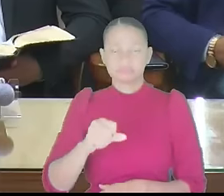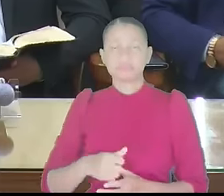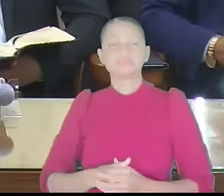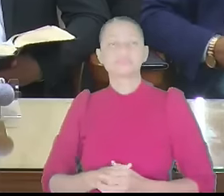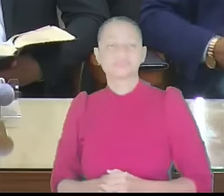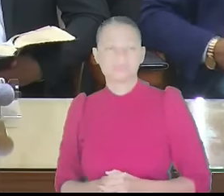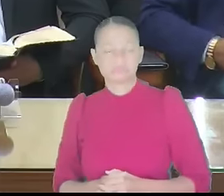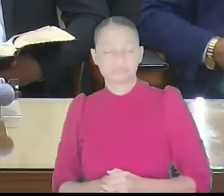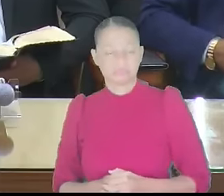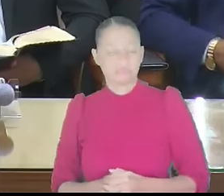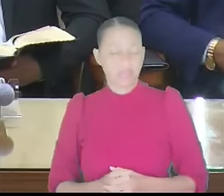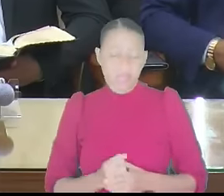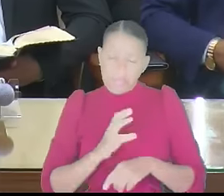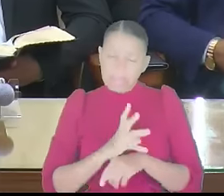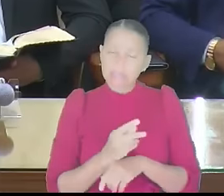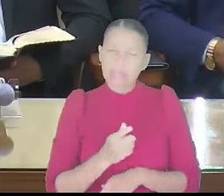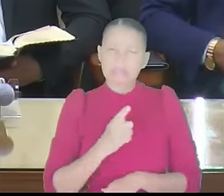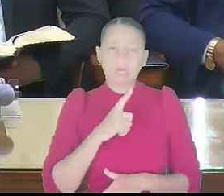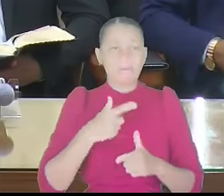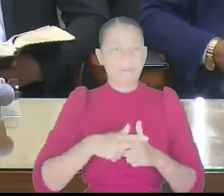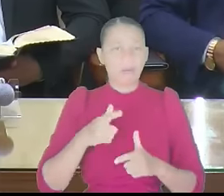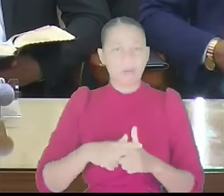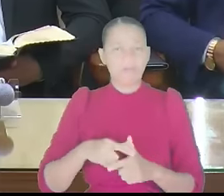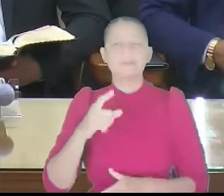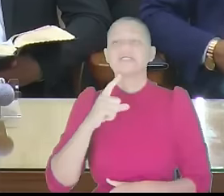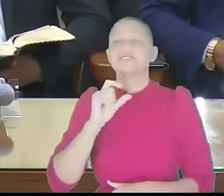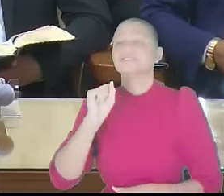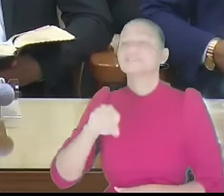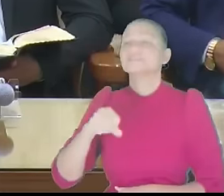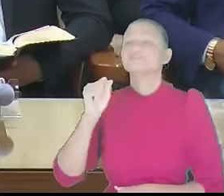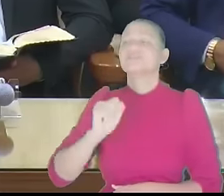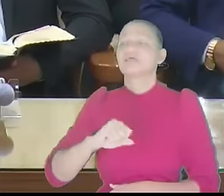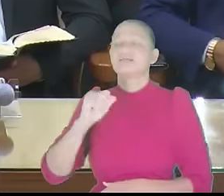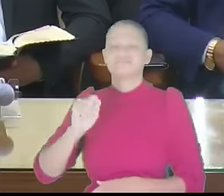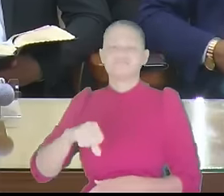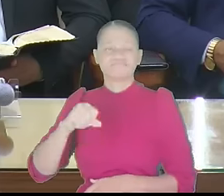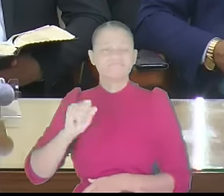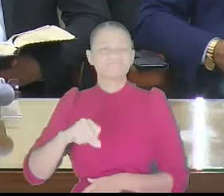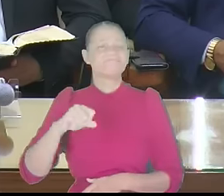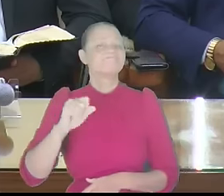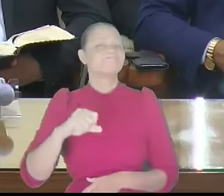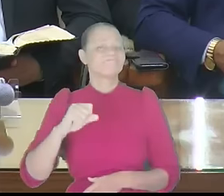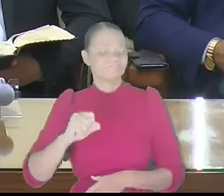A igreja tem problema? Tem, e muito.